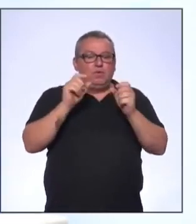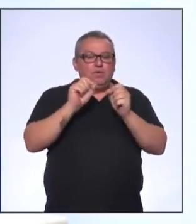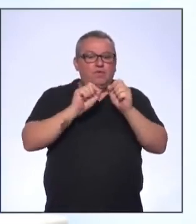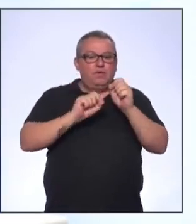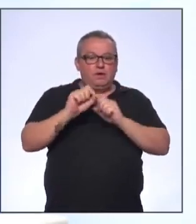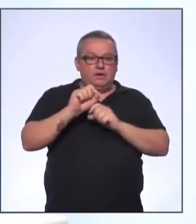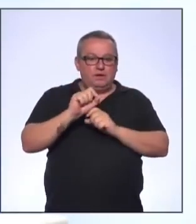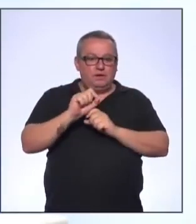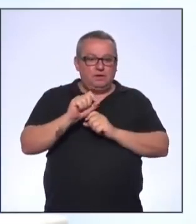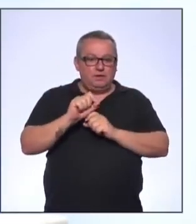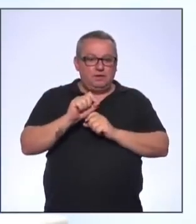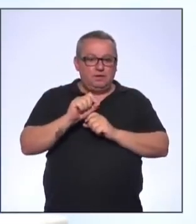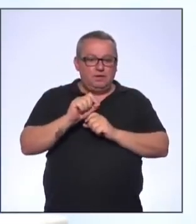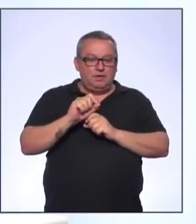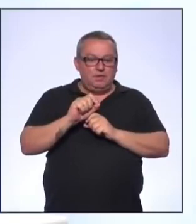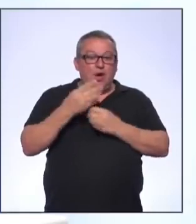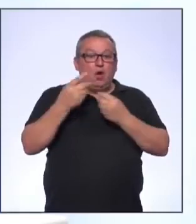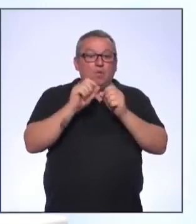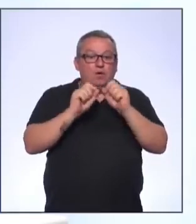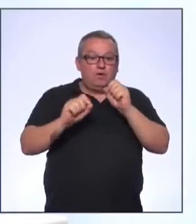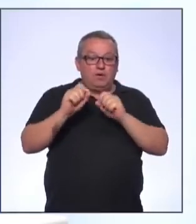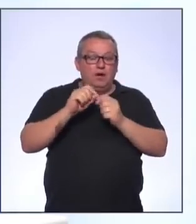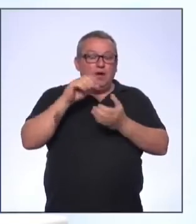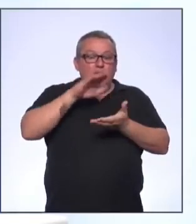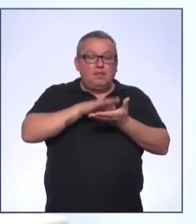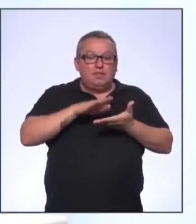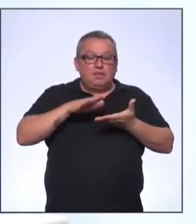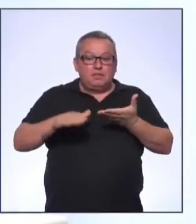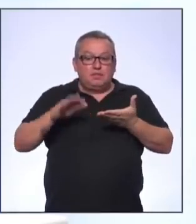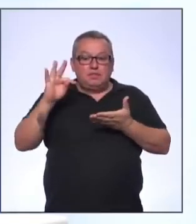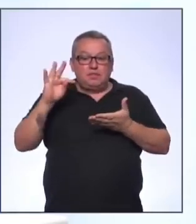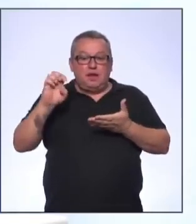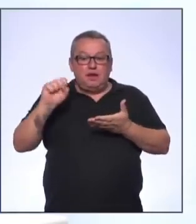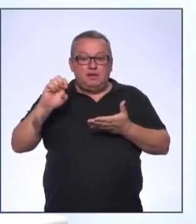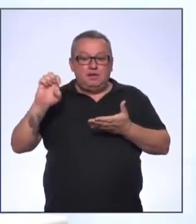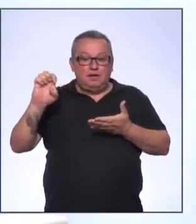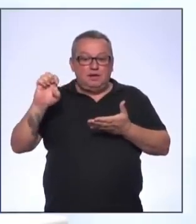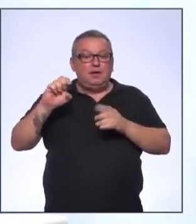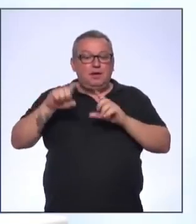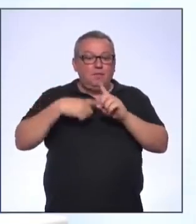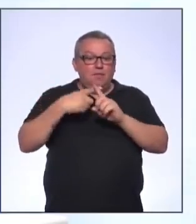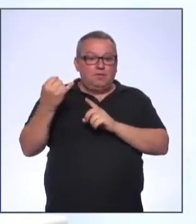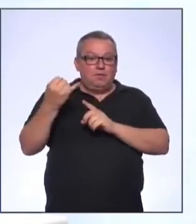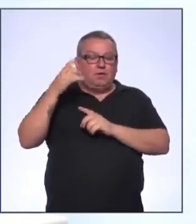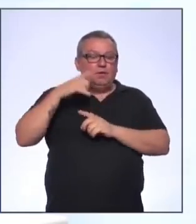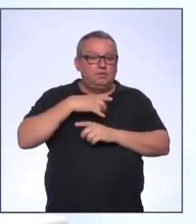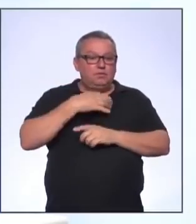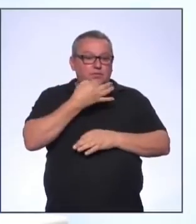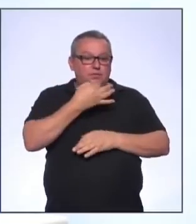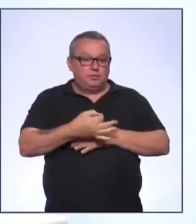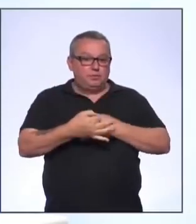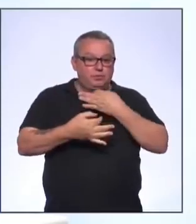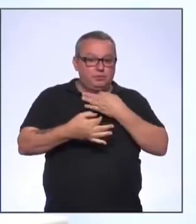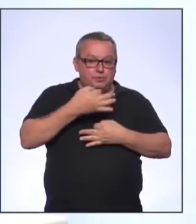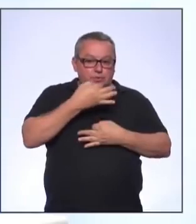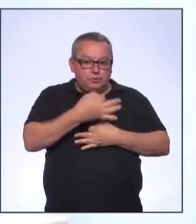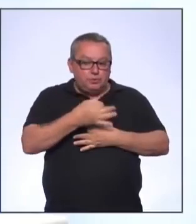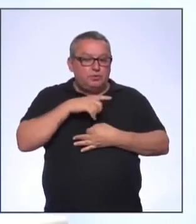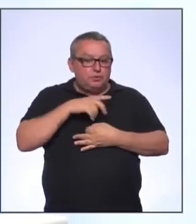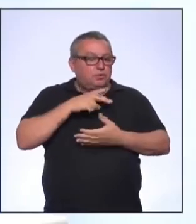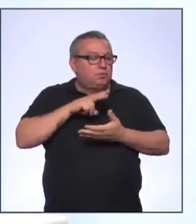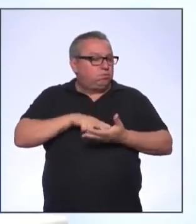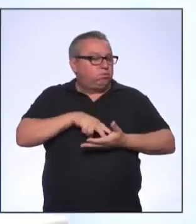valer esse argumento? Não. Como é que eu faço valer essa tese de que estudar é mais importante? Eu tenho que argumentar, eu tenho que sustentar a minha